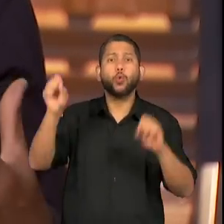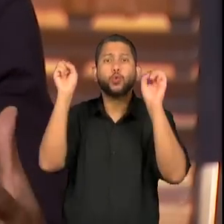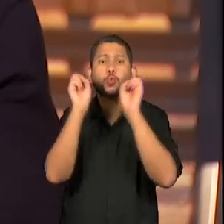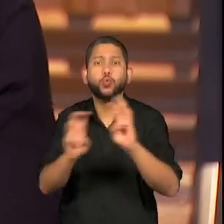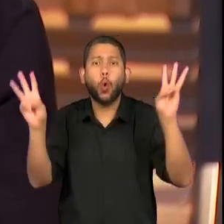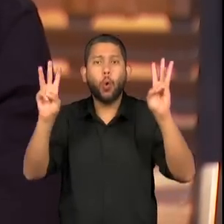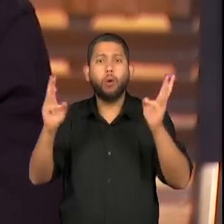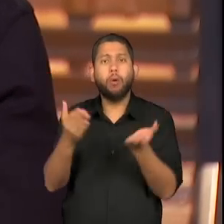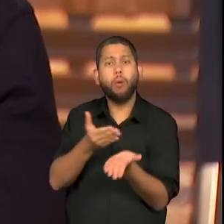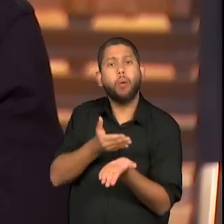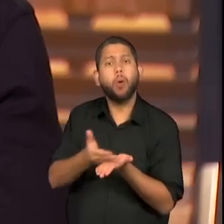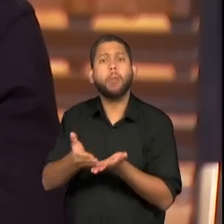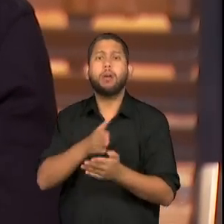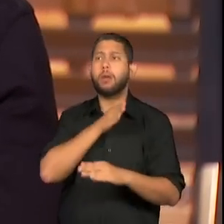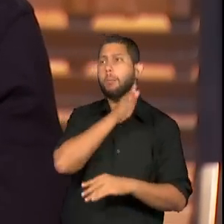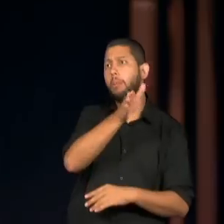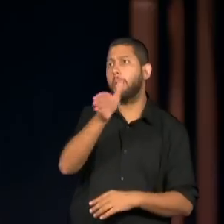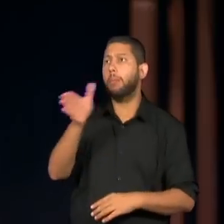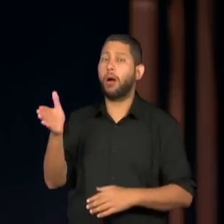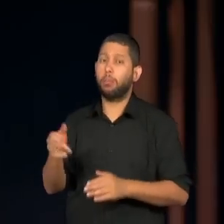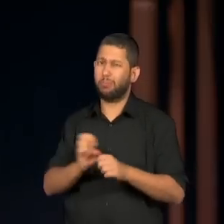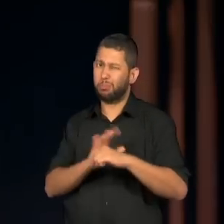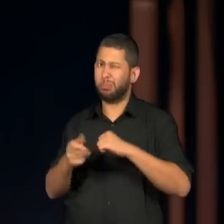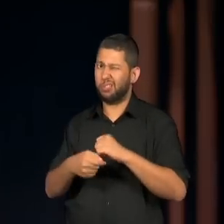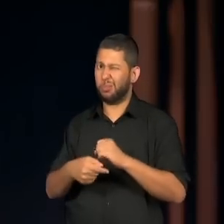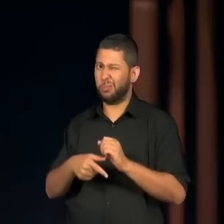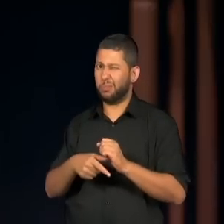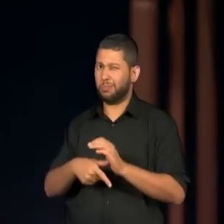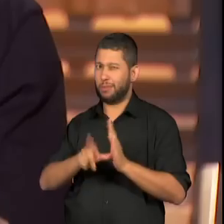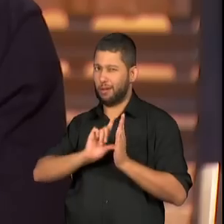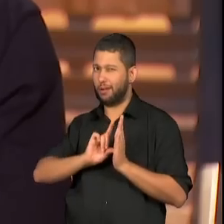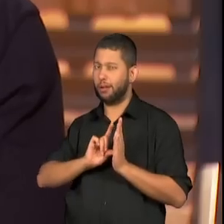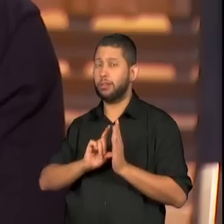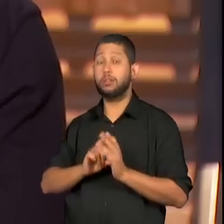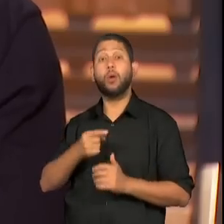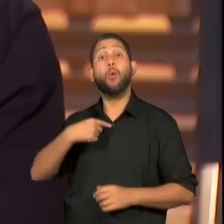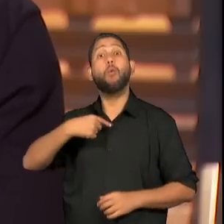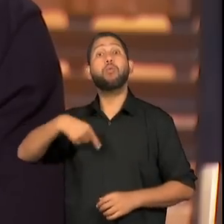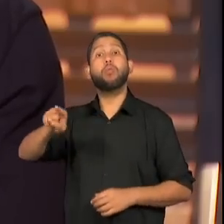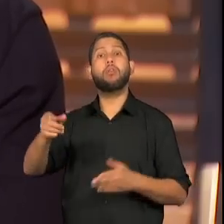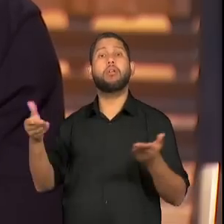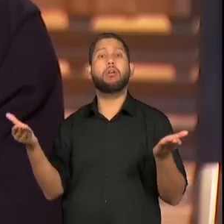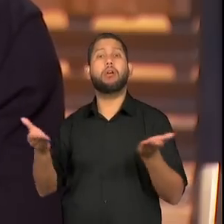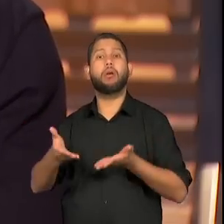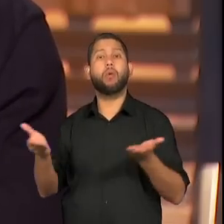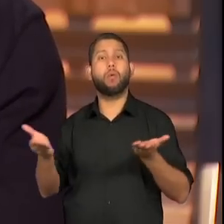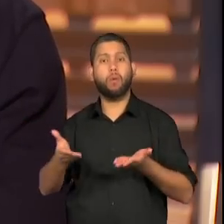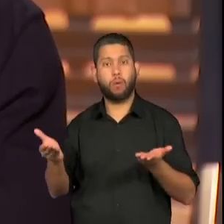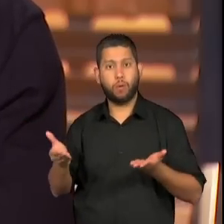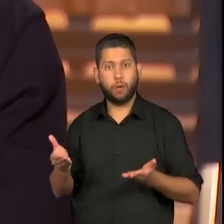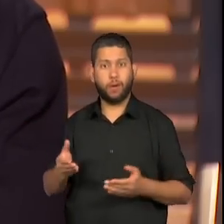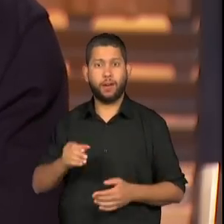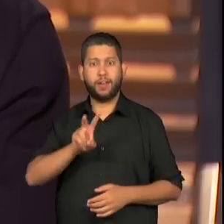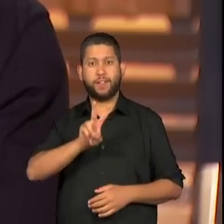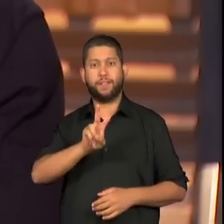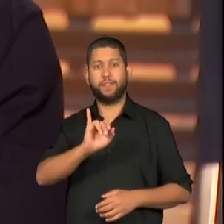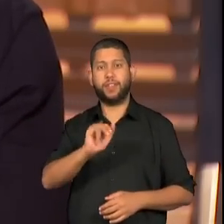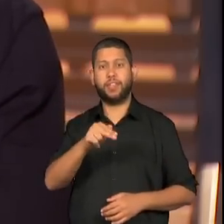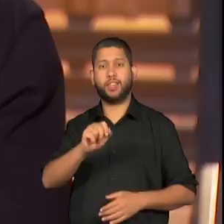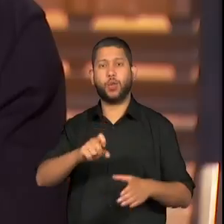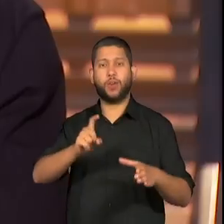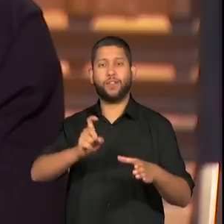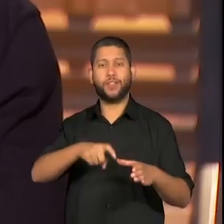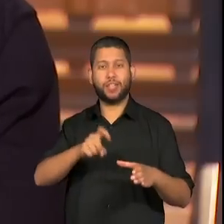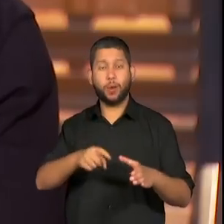quando a gente estava fazendo, né, antes da pandemia. Eu fiz um lançamento agora de um vinil. Meu